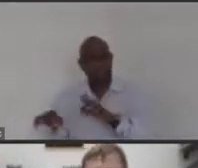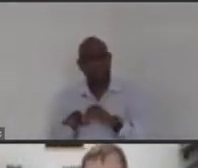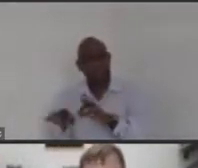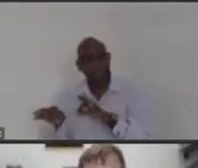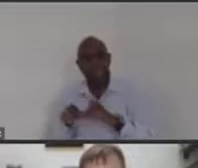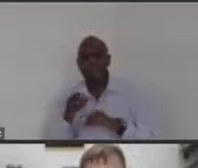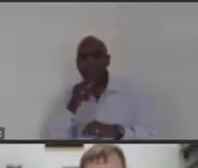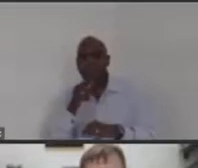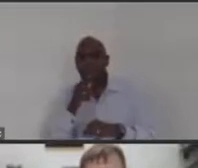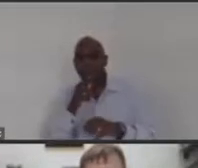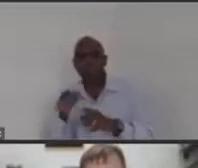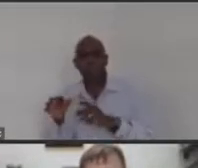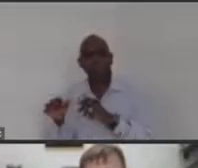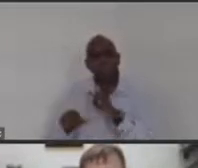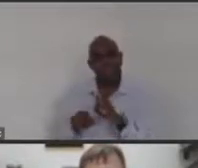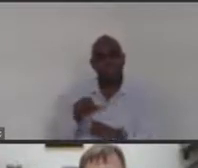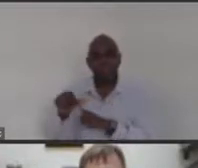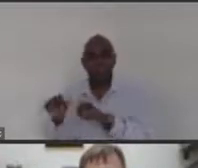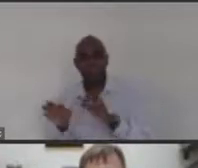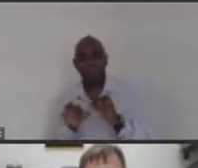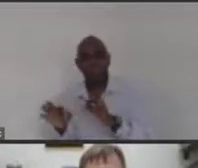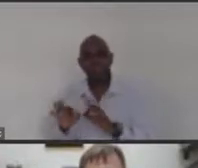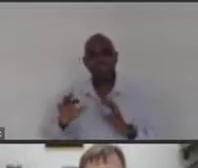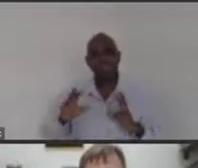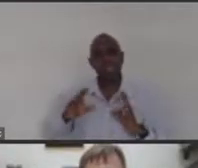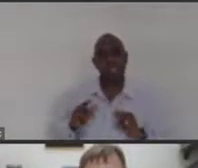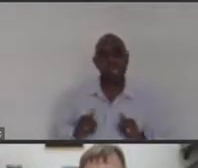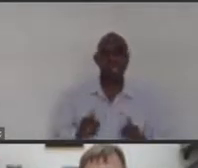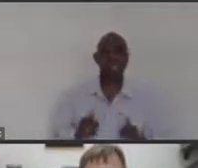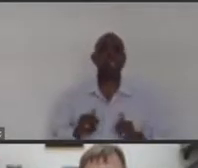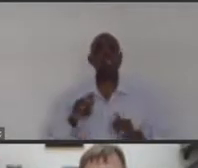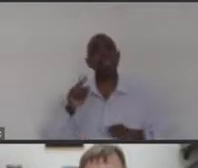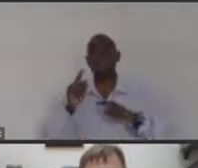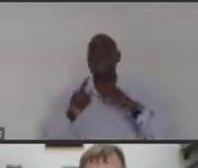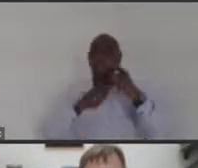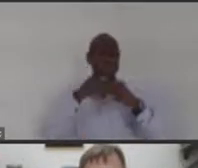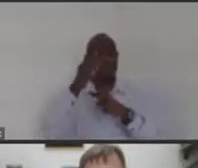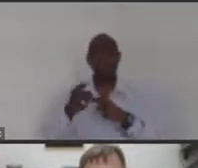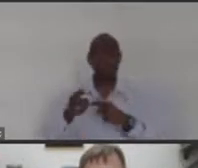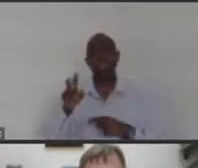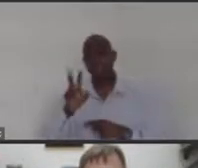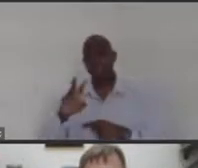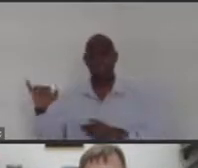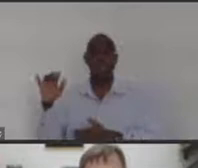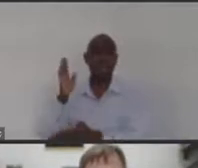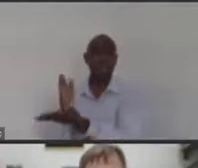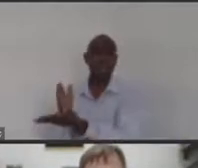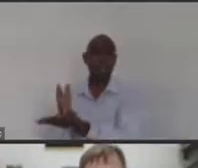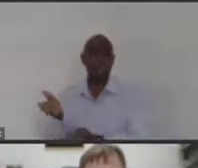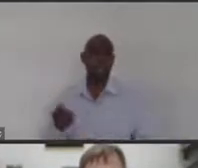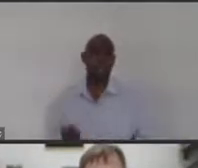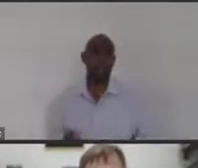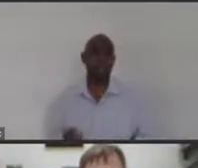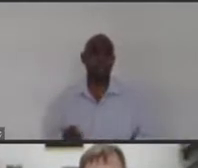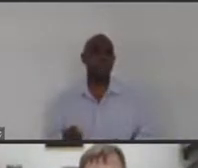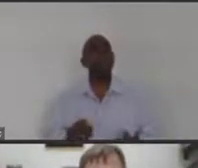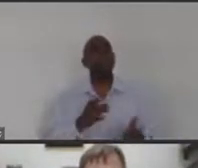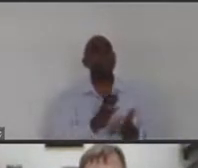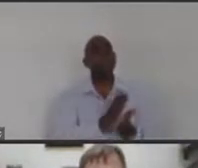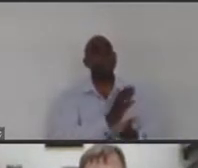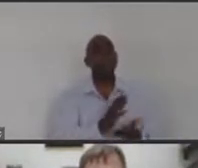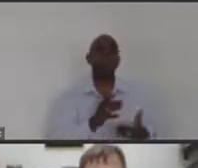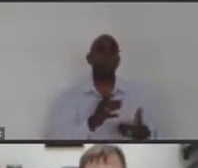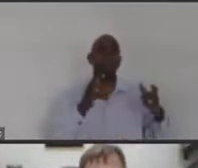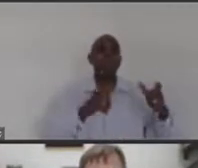empreendimentos e que, segundo informações, logo serão desativadas. E outros bairros que precisam também de uma ligação